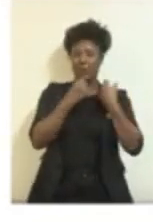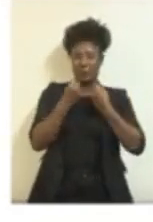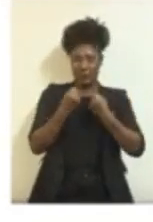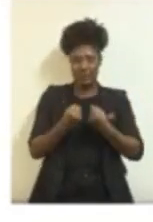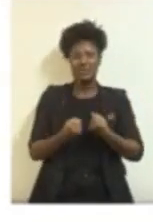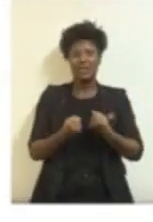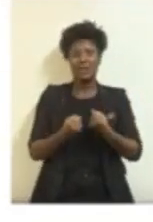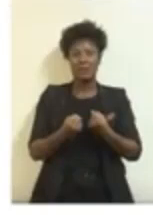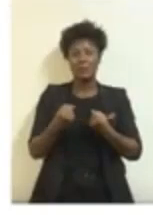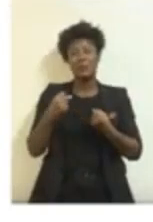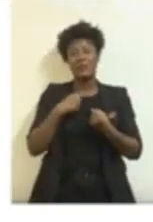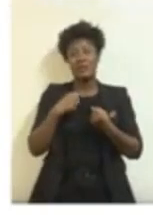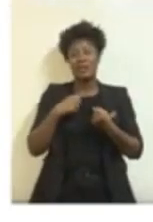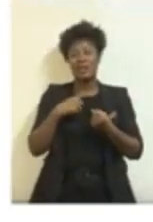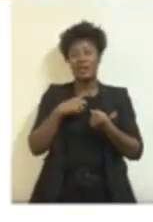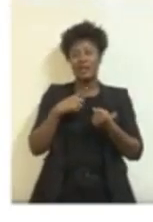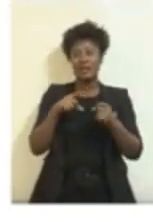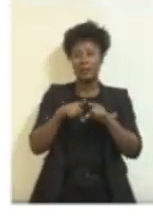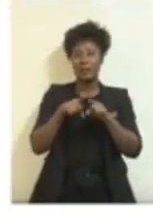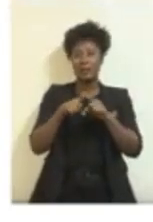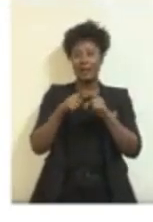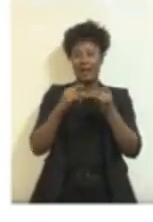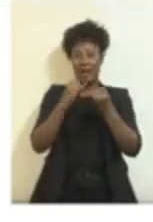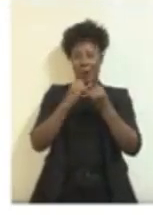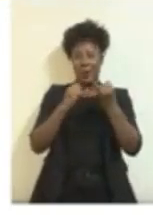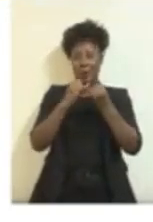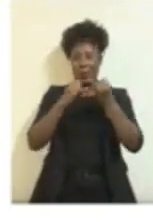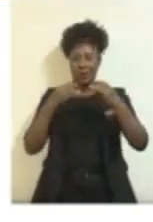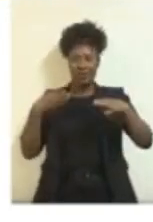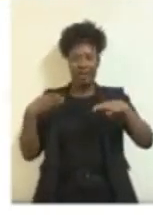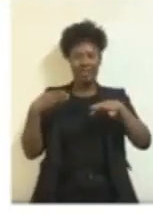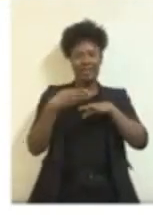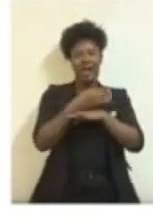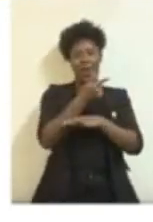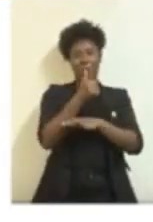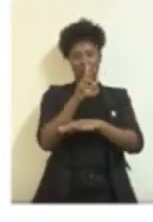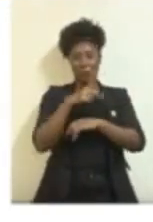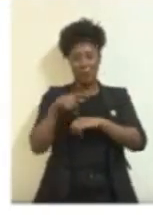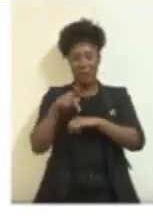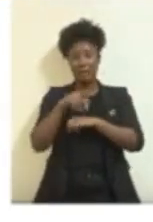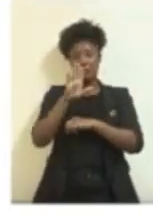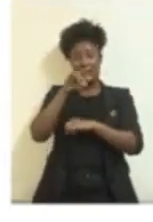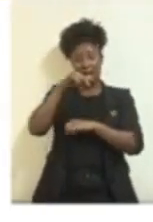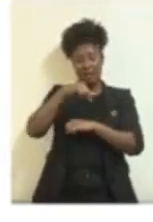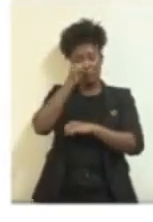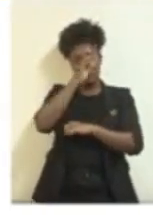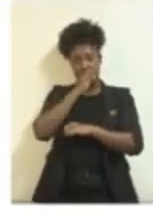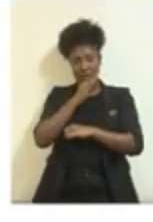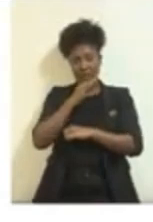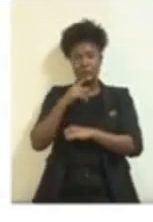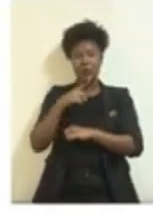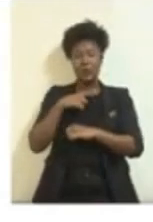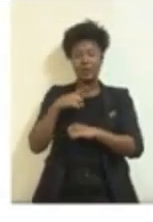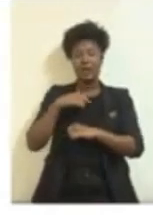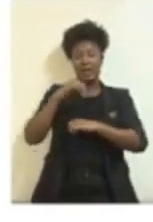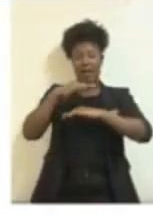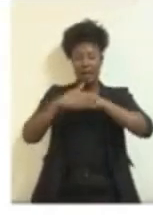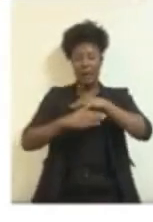da fronteira brasileira, né? Então se PDC aqui, você perdeu no Pampa como um todo, né? Nesse